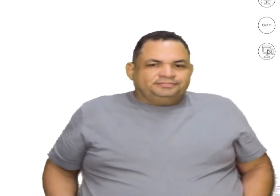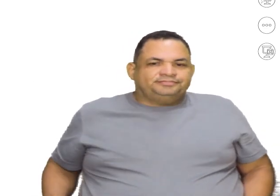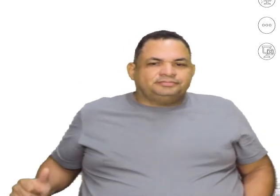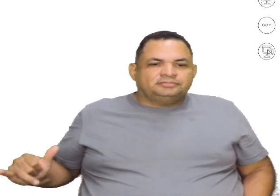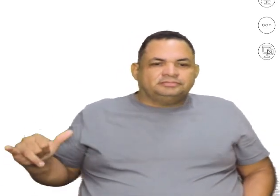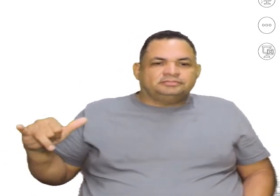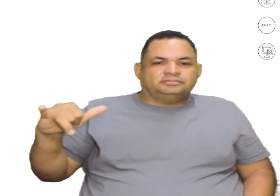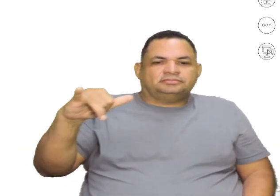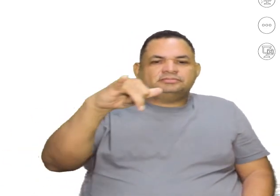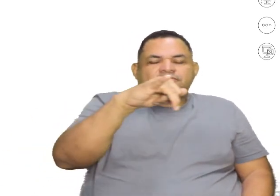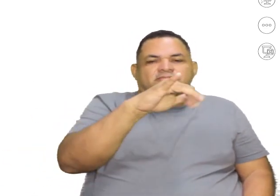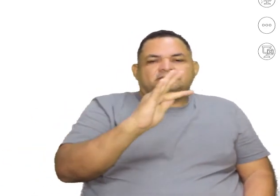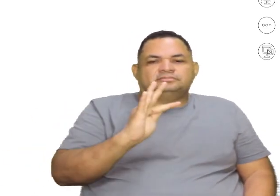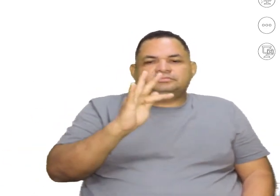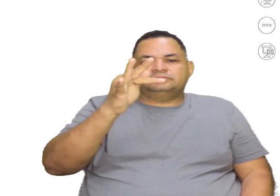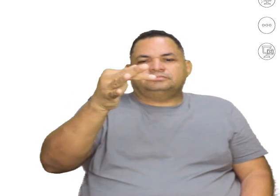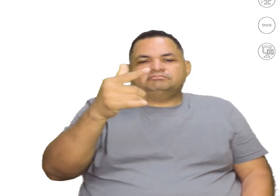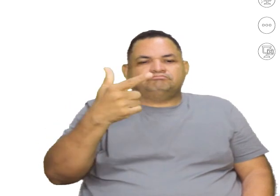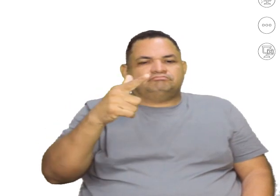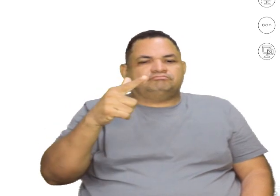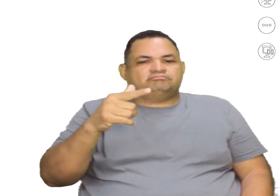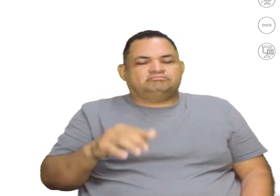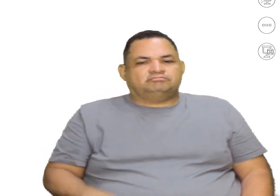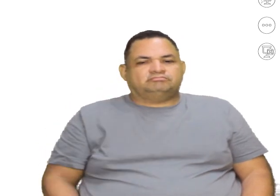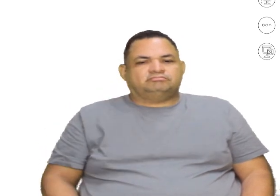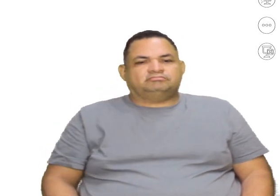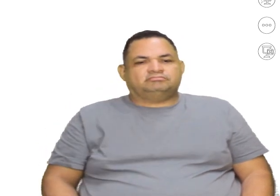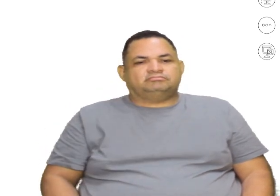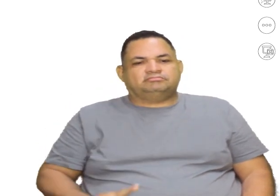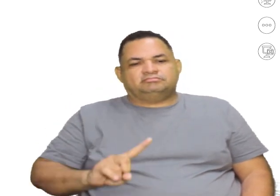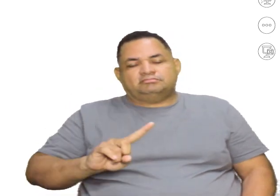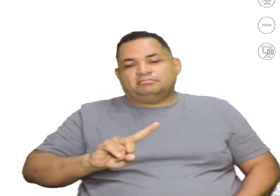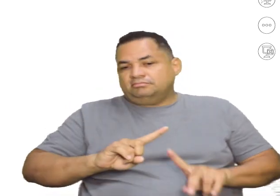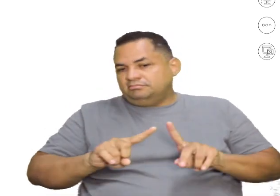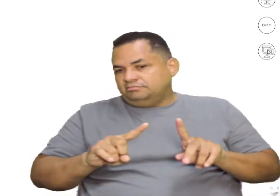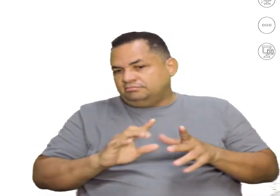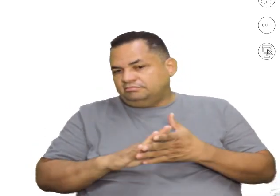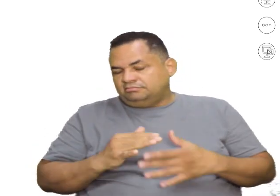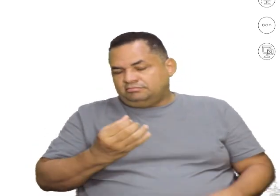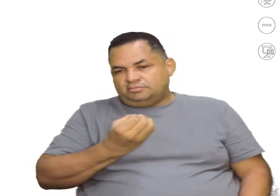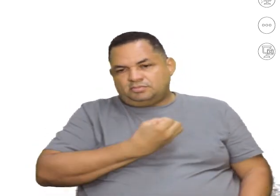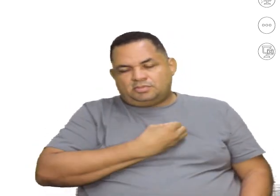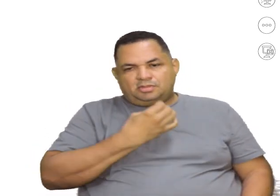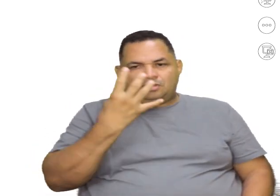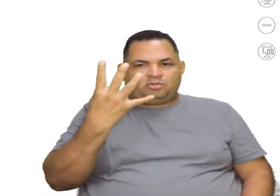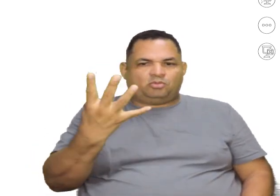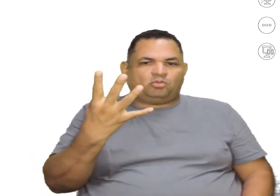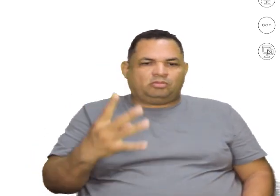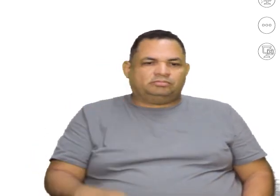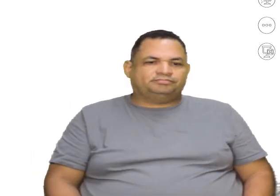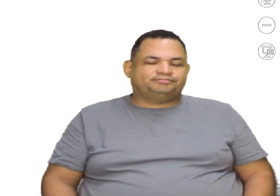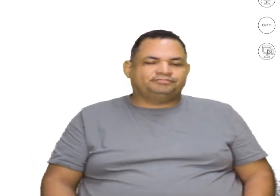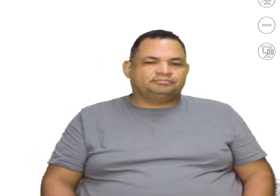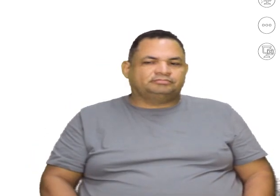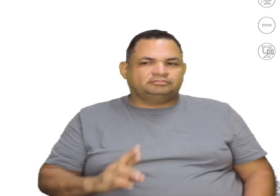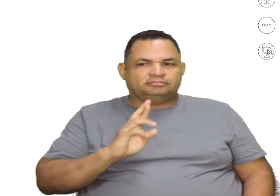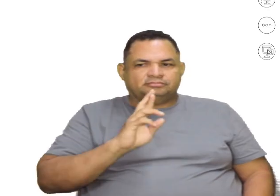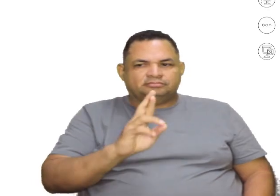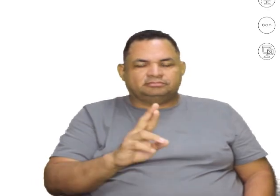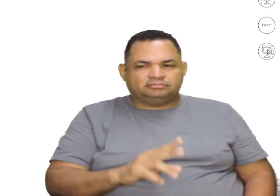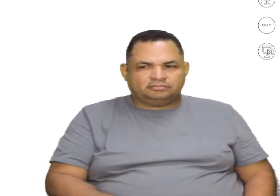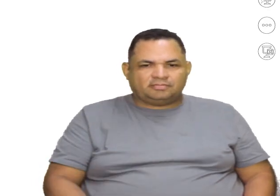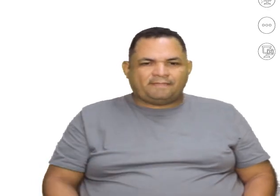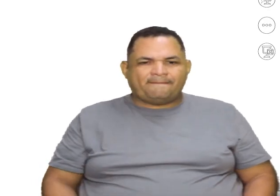decolar para o futuro, né? Hoje não tem o quadrinho aqui, mas a gente vai para a questão 4. Vocês vão responder